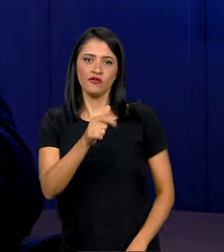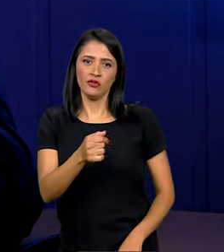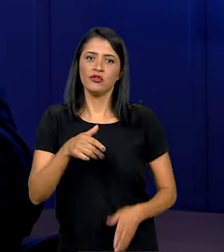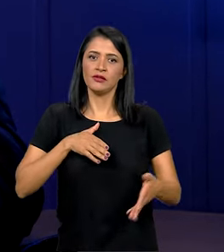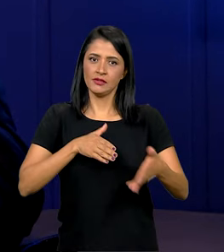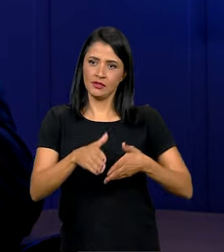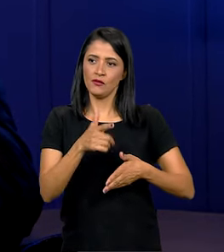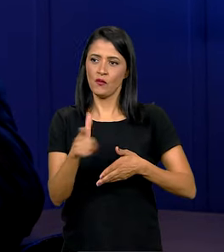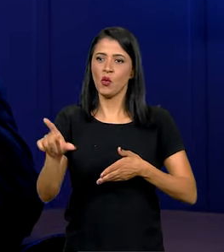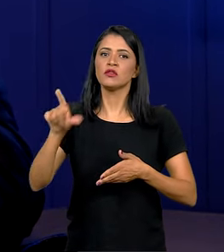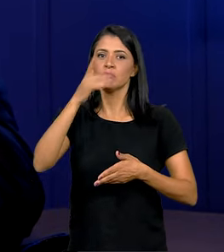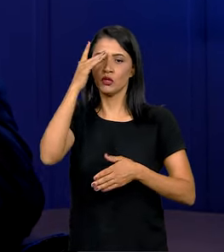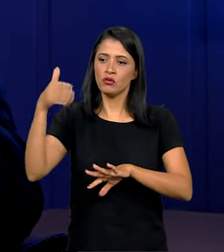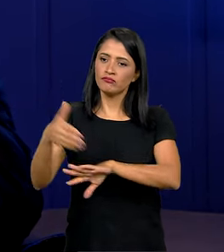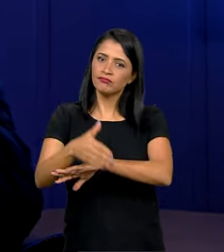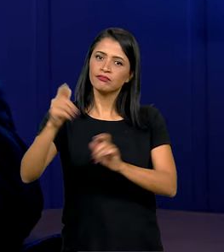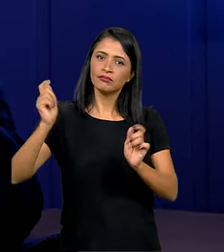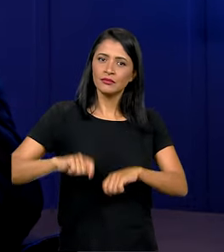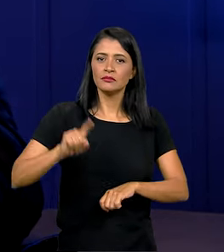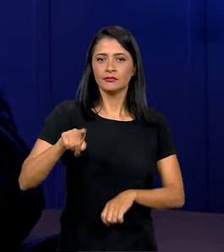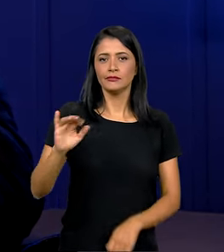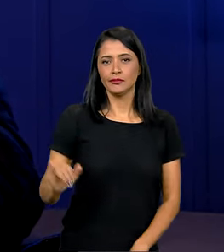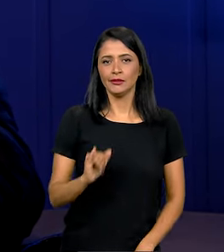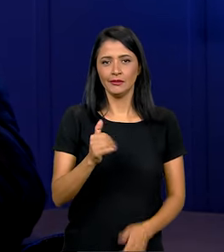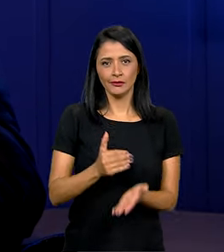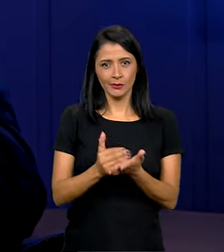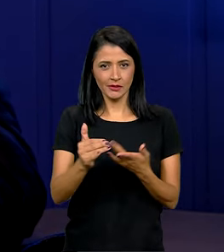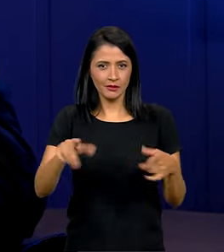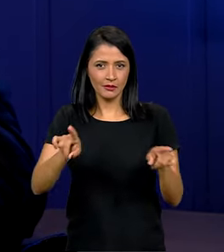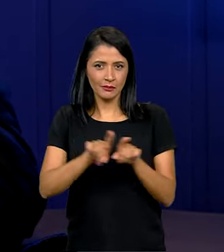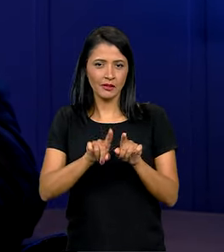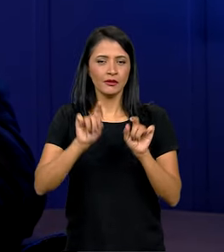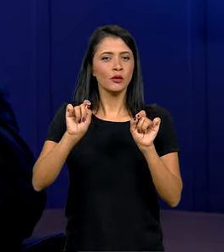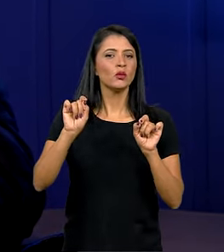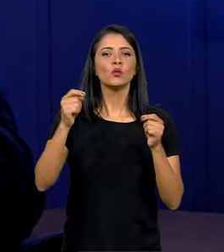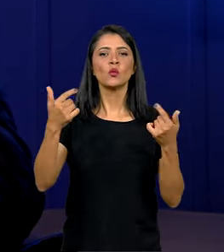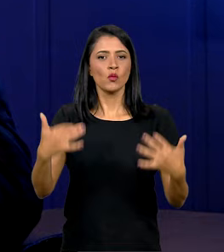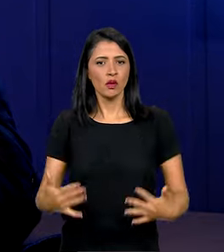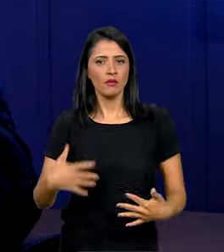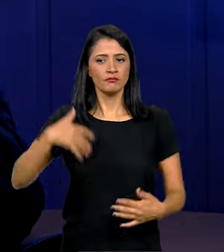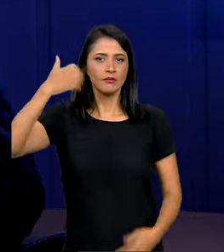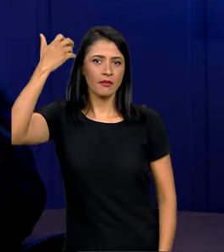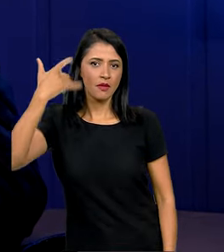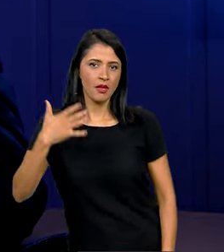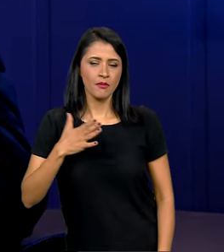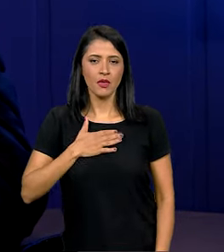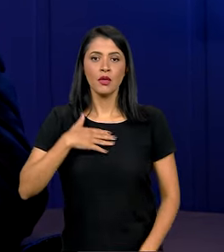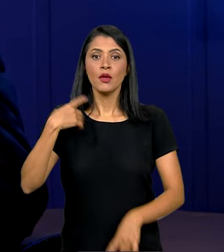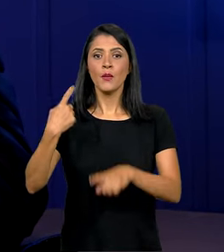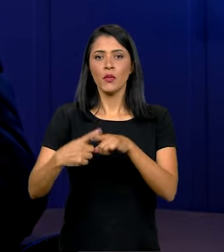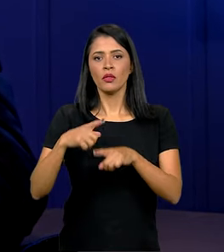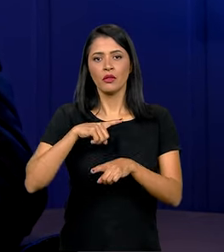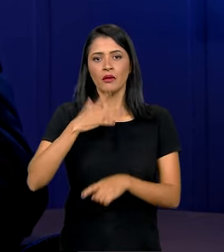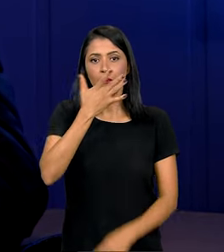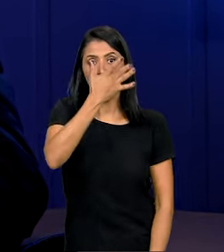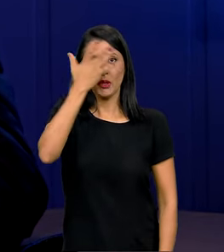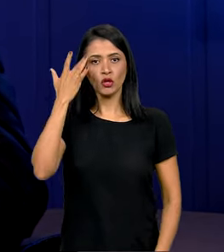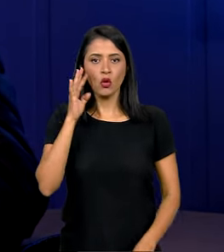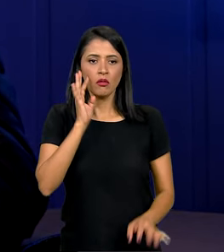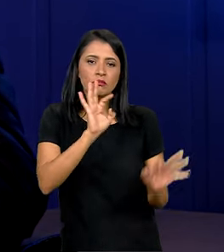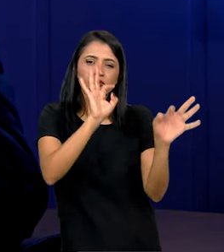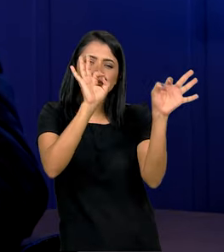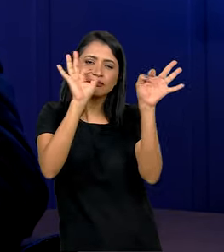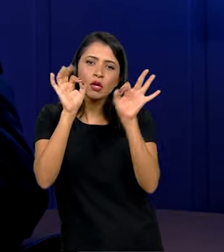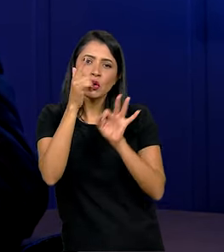gente acho que isso é muito importante eu queria também começar aqui fazendo a minha descrição porque a gente tem pessoas que estão